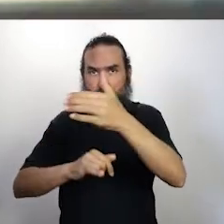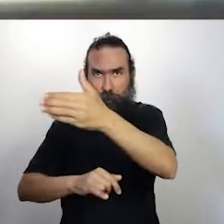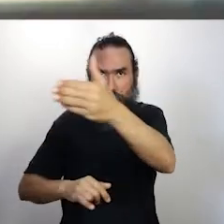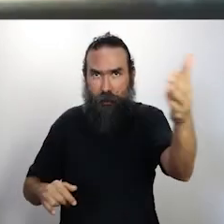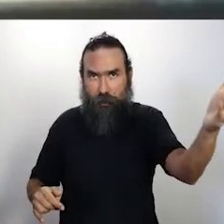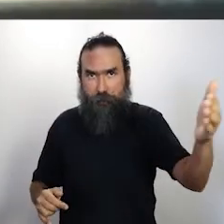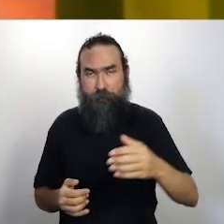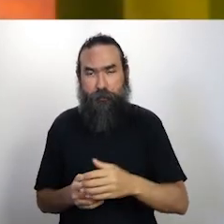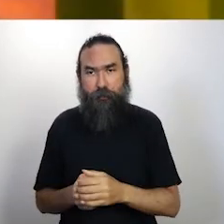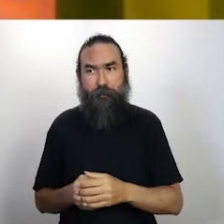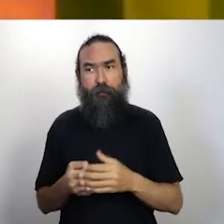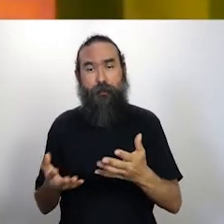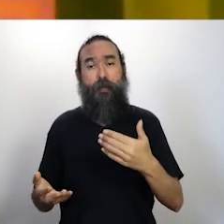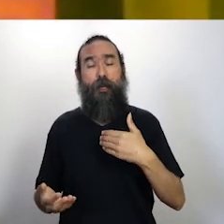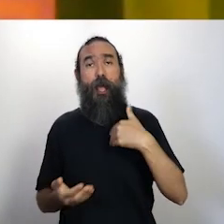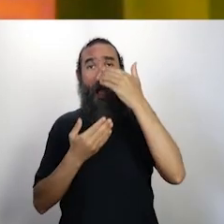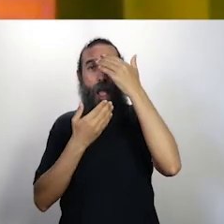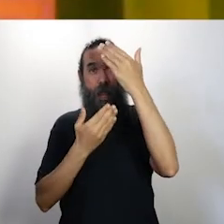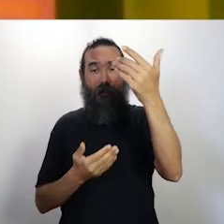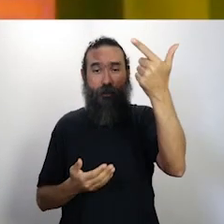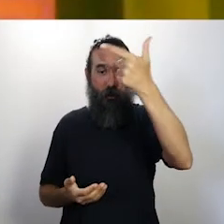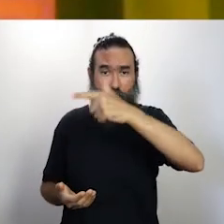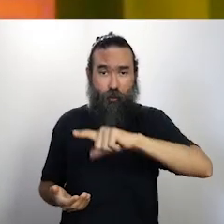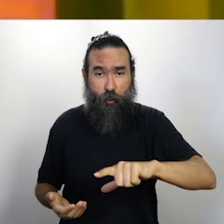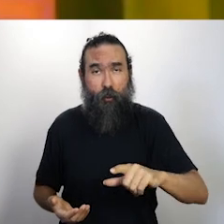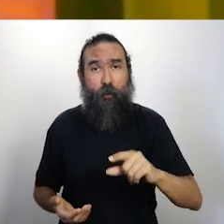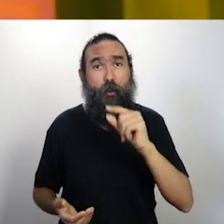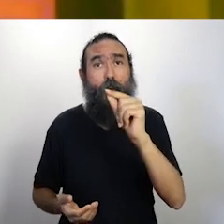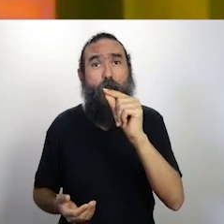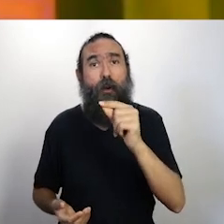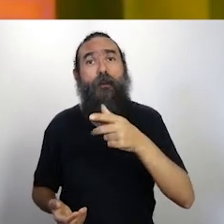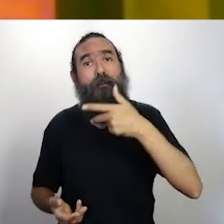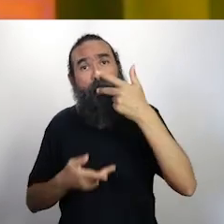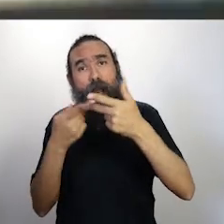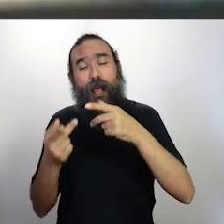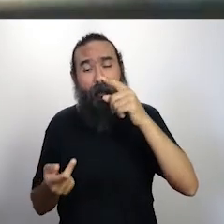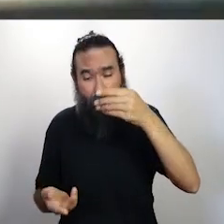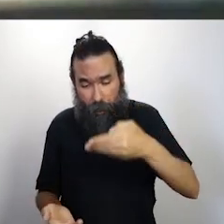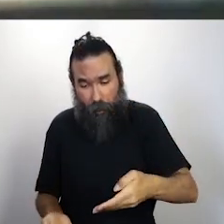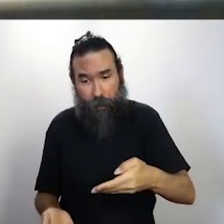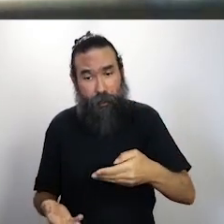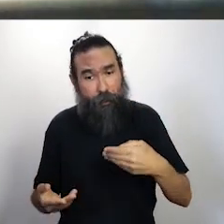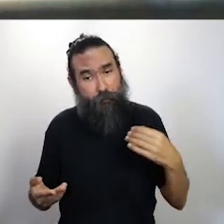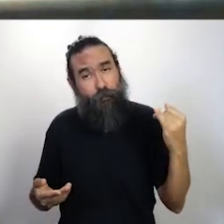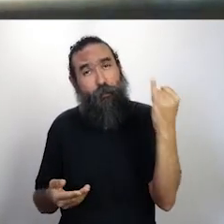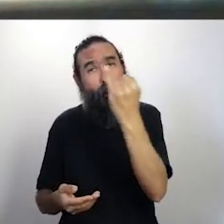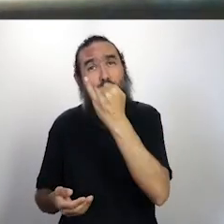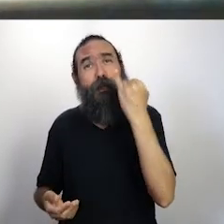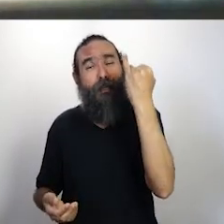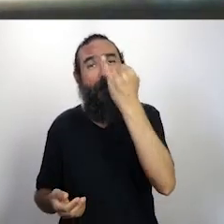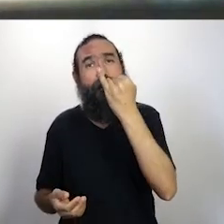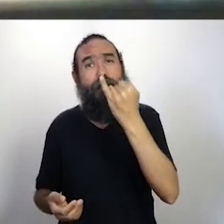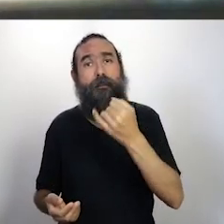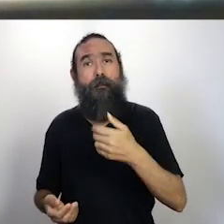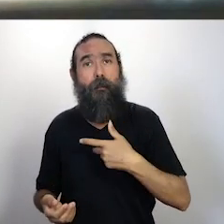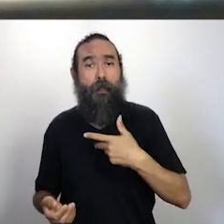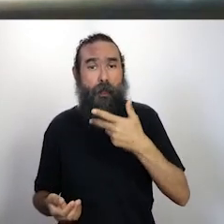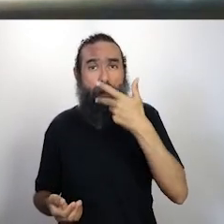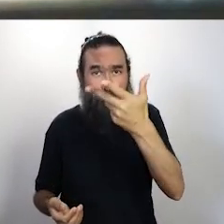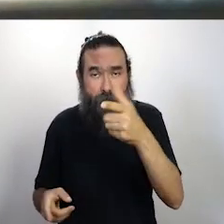eu gostaria de colocar primeiro agradecer mais uma vez dizer o quanto é importante esse momento e dizer o seguinte Sandro